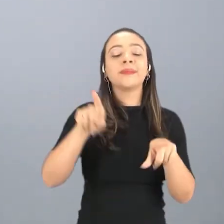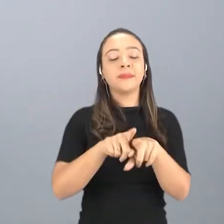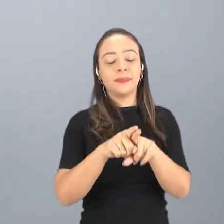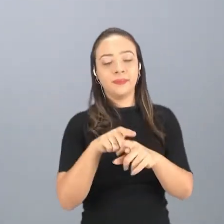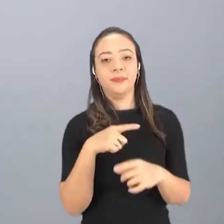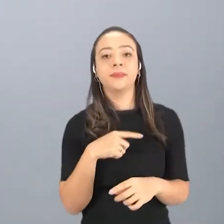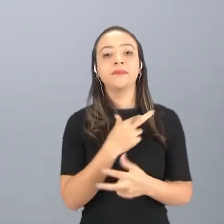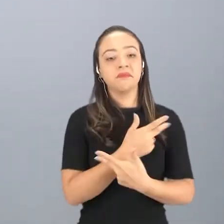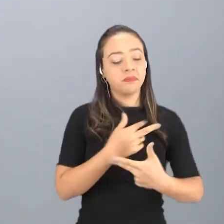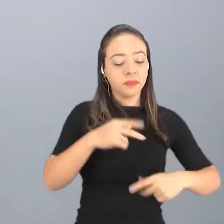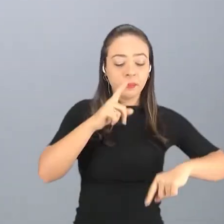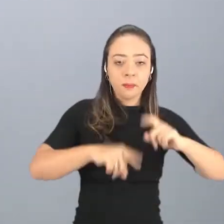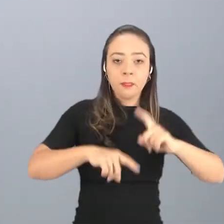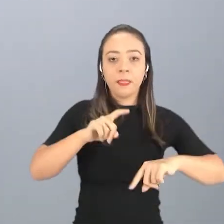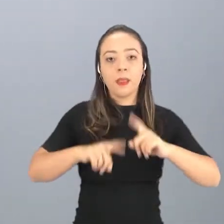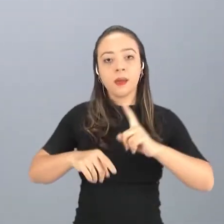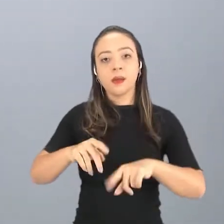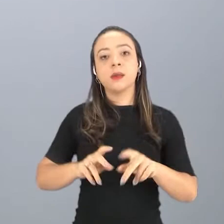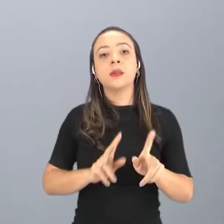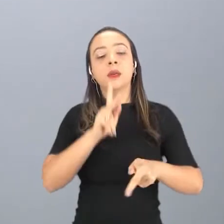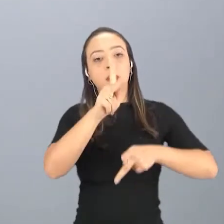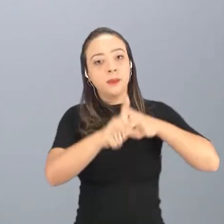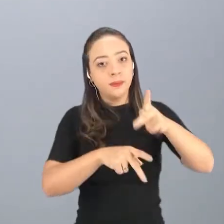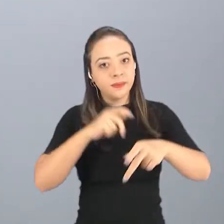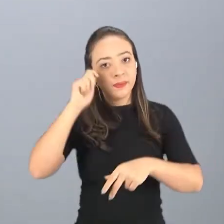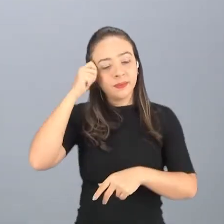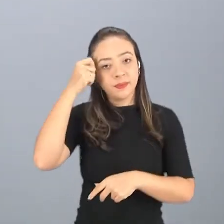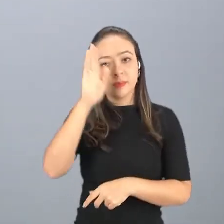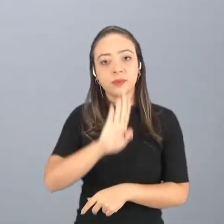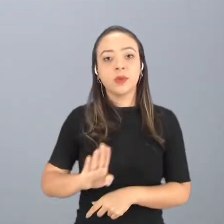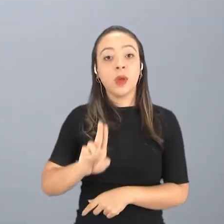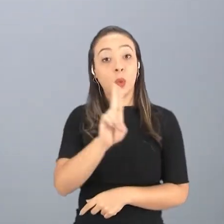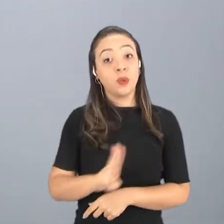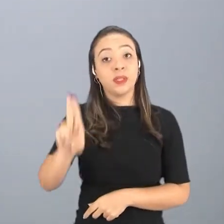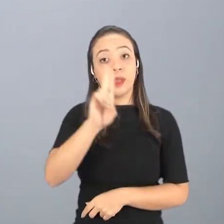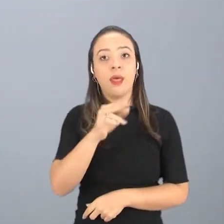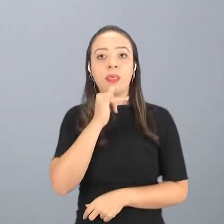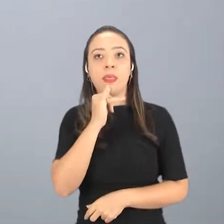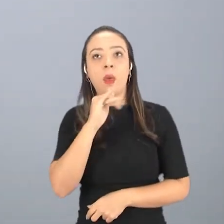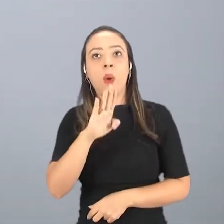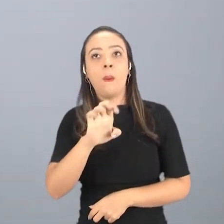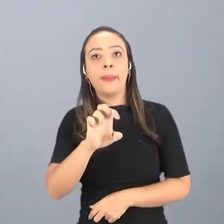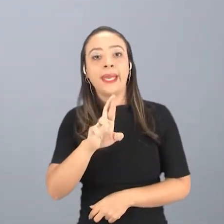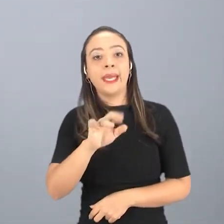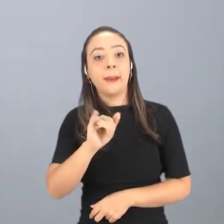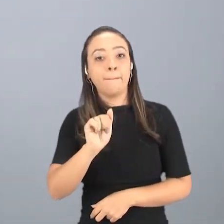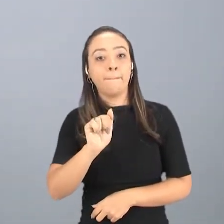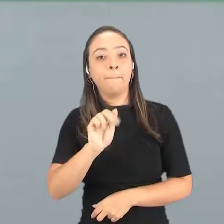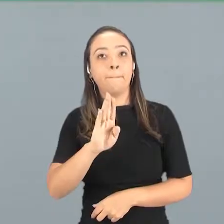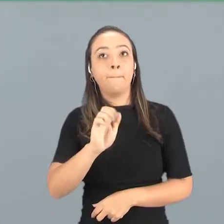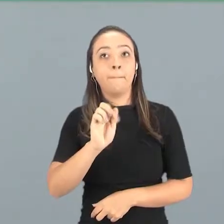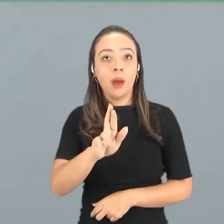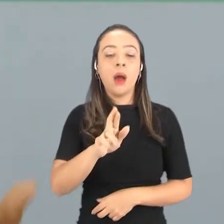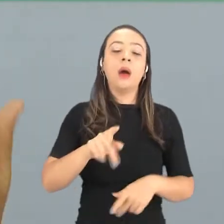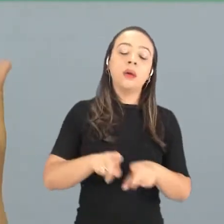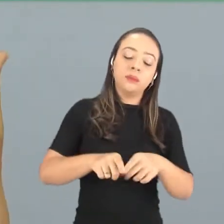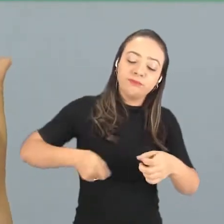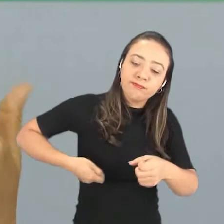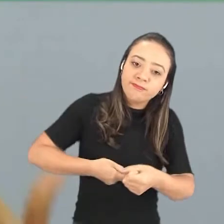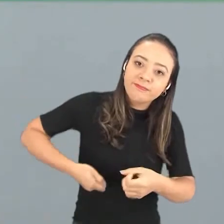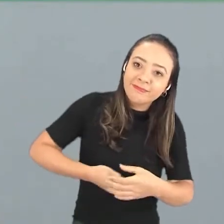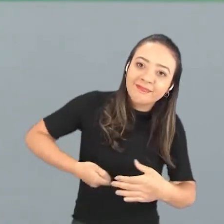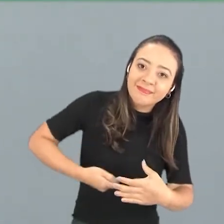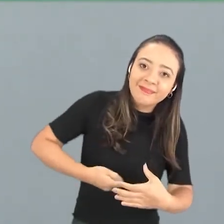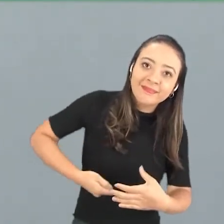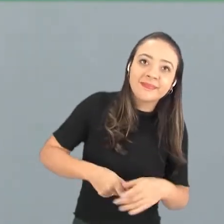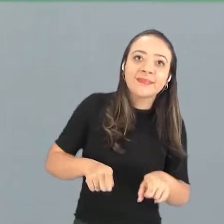instrumentos, né, que os africanos usavam, como o berimbau, o agogô, a cuíca,